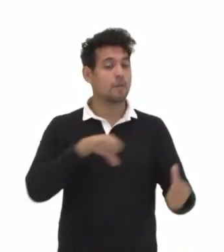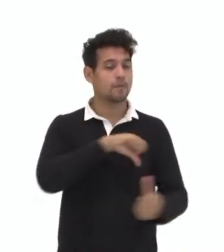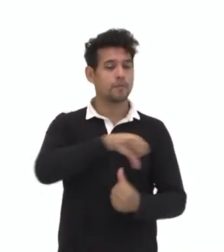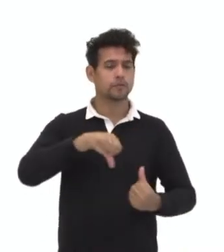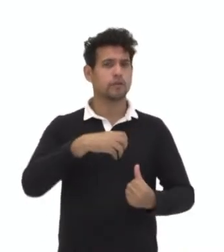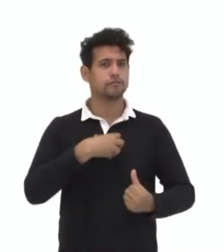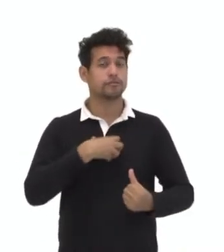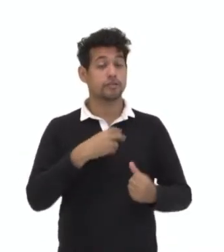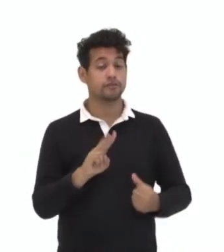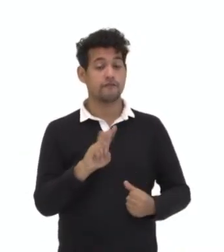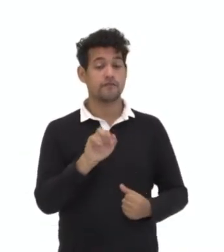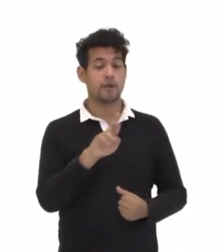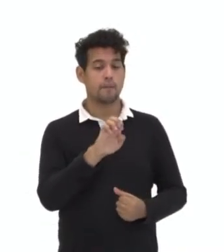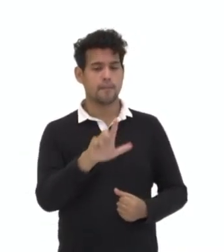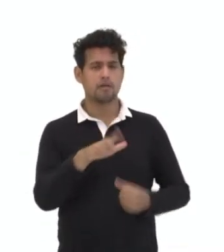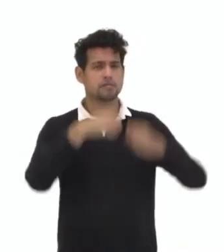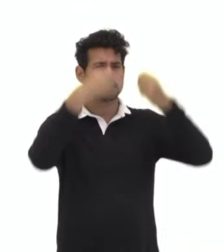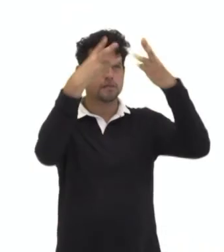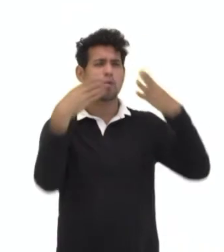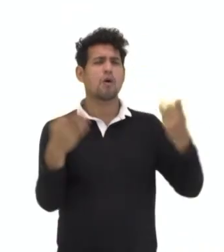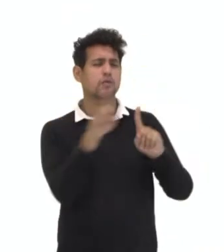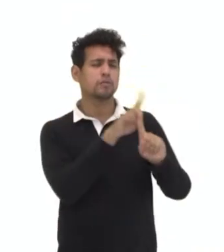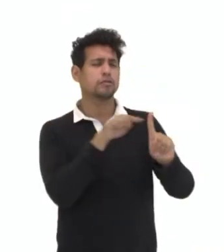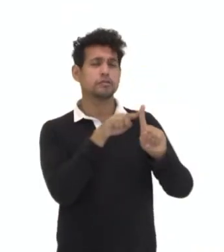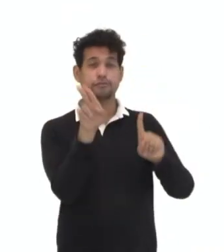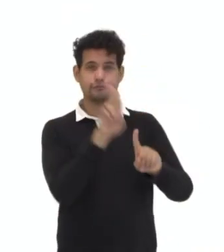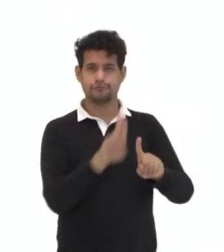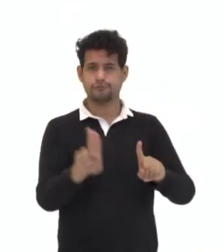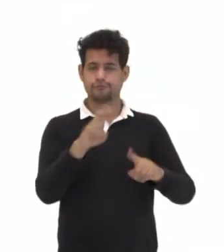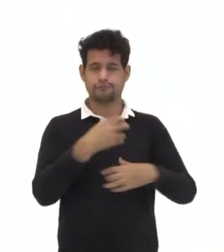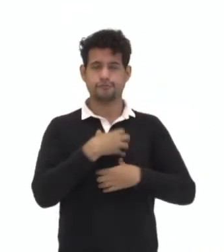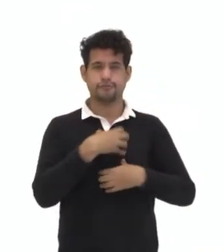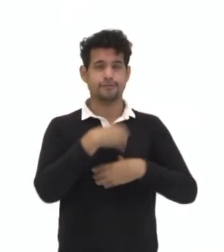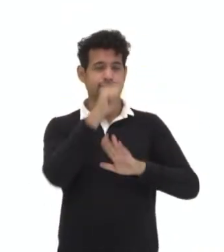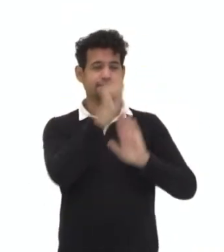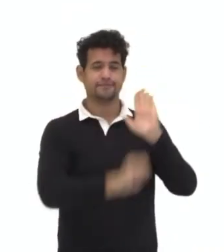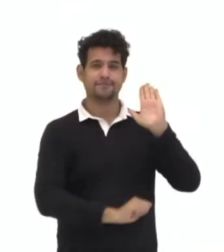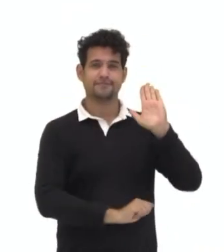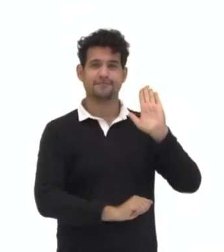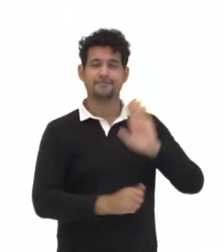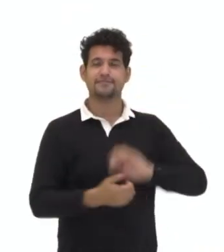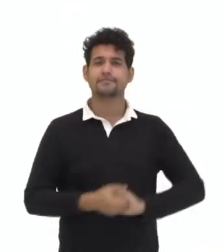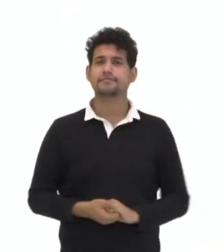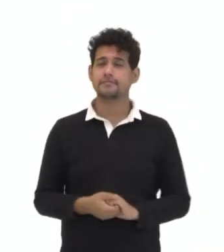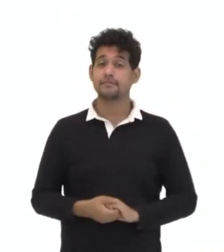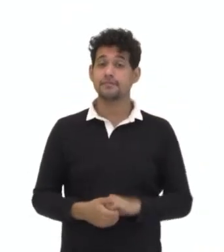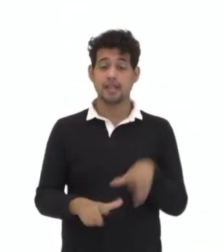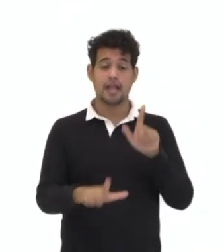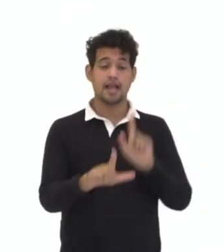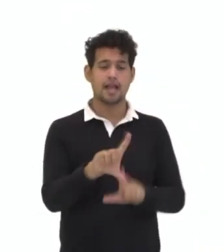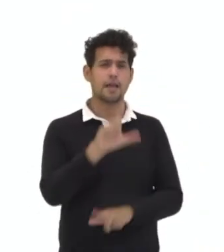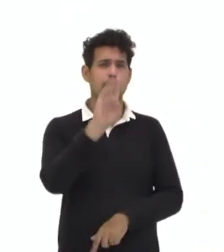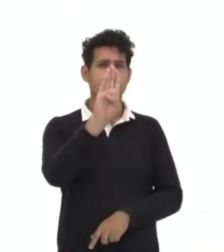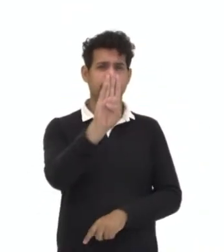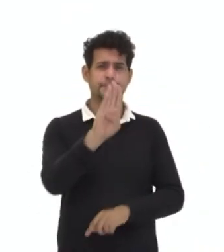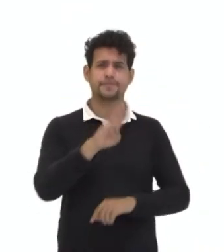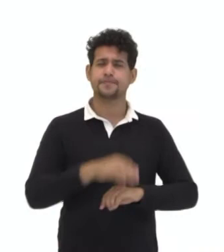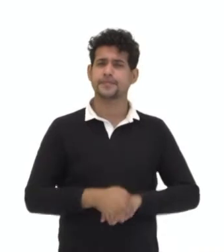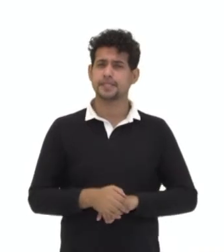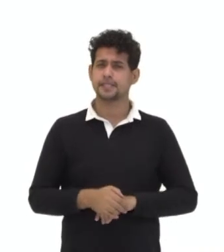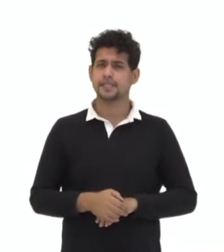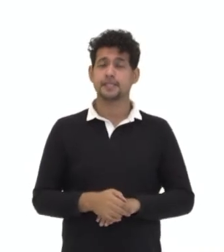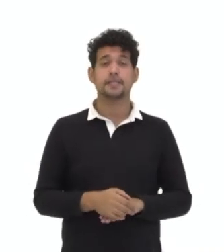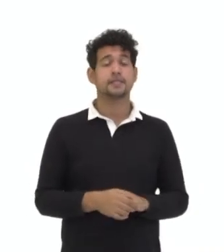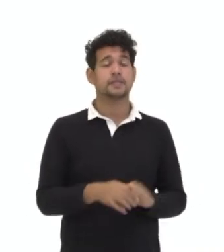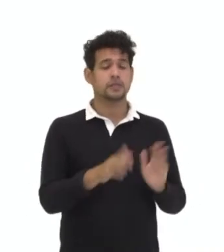formas verbais e explique o objetivo do uso deste modo verbal no texto. Na letra B, no